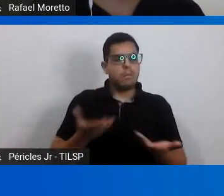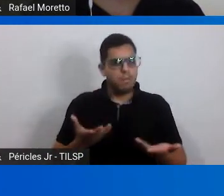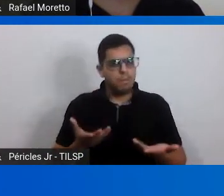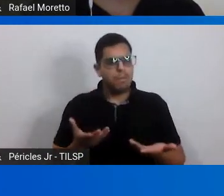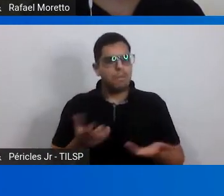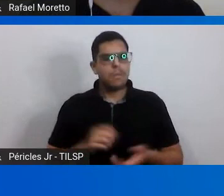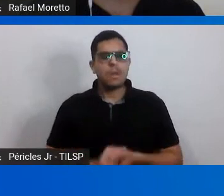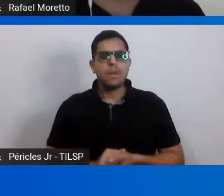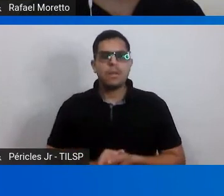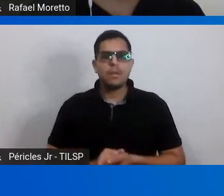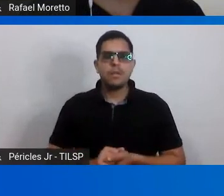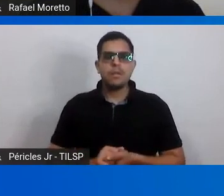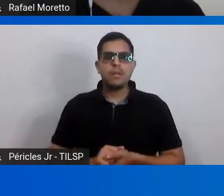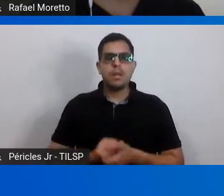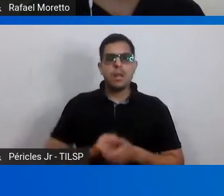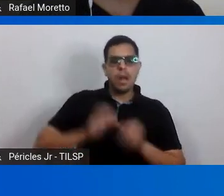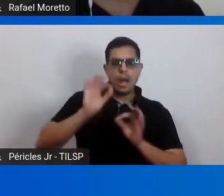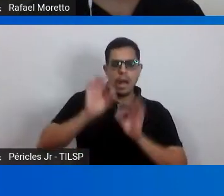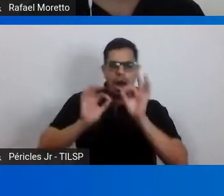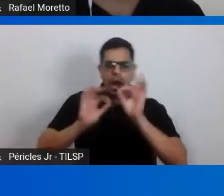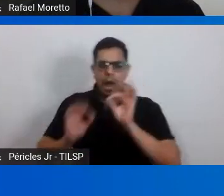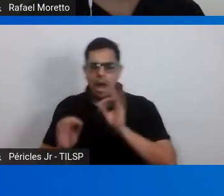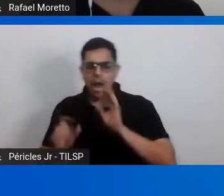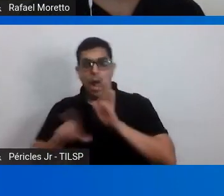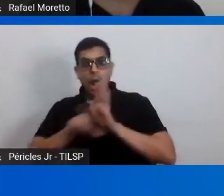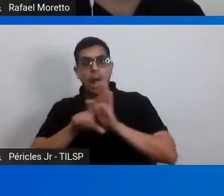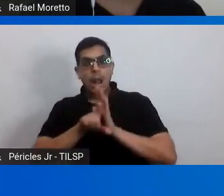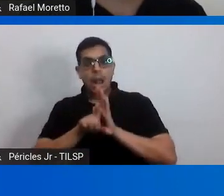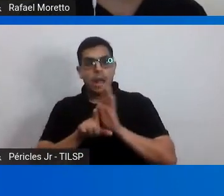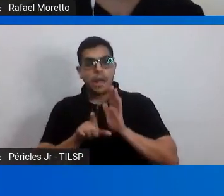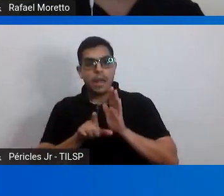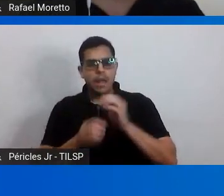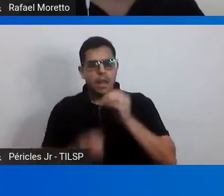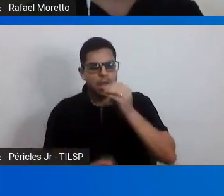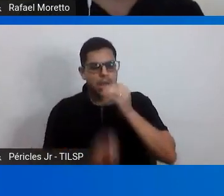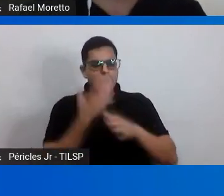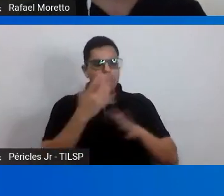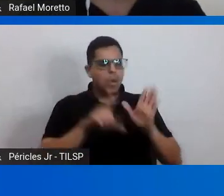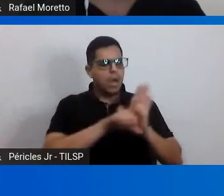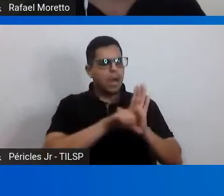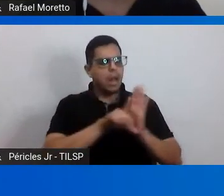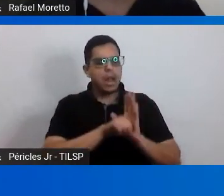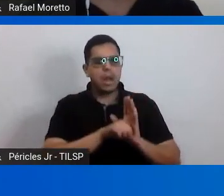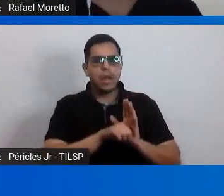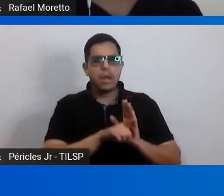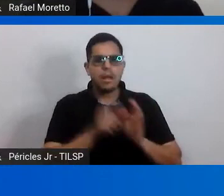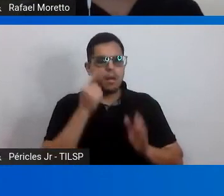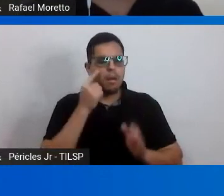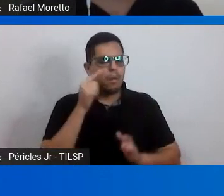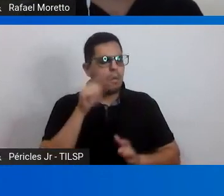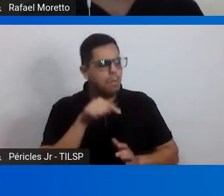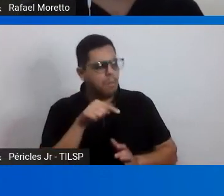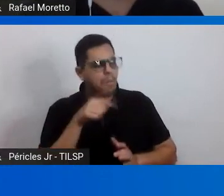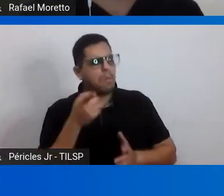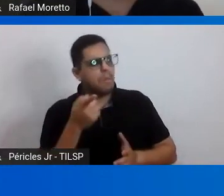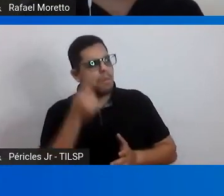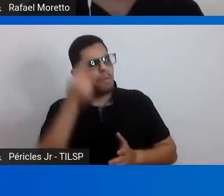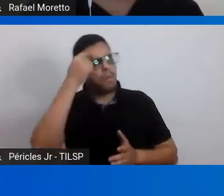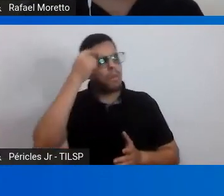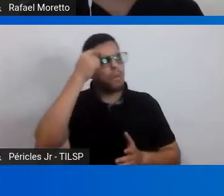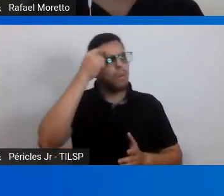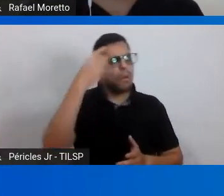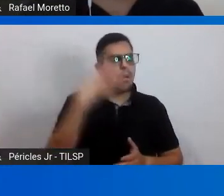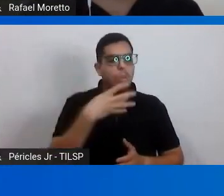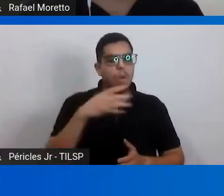lá como que foi feito isso foi feito um estudo compreendendo que 40% é um valor é uma